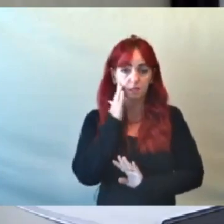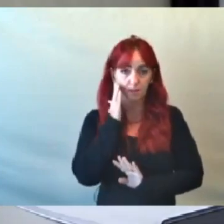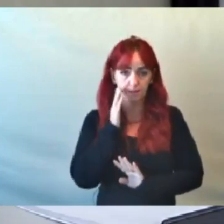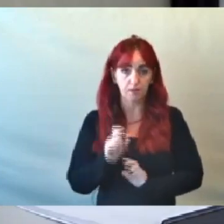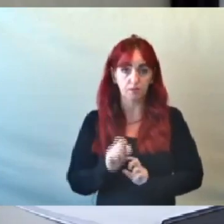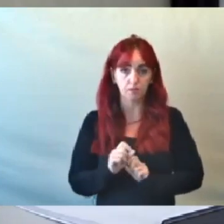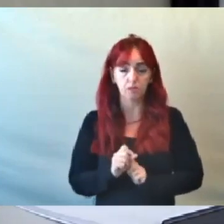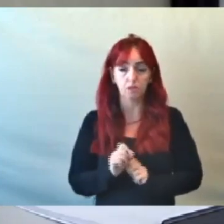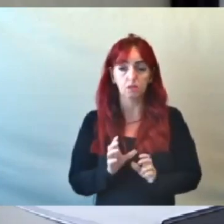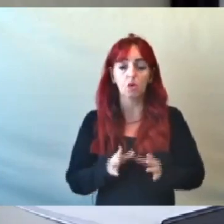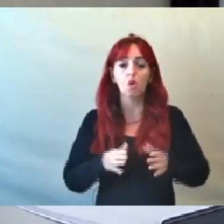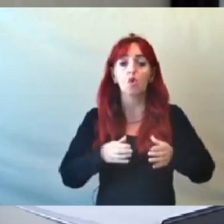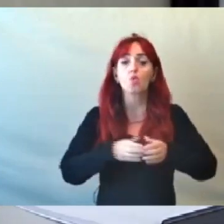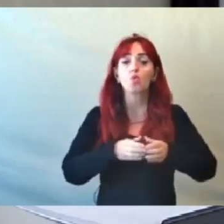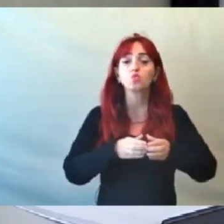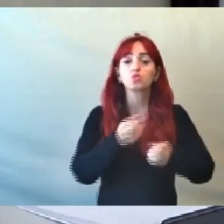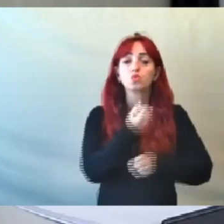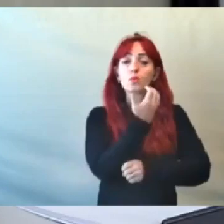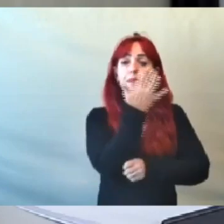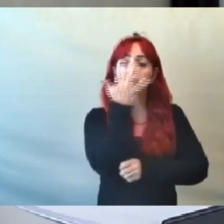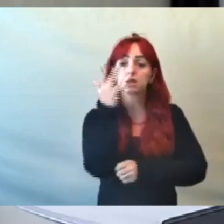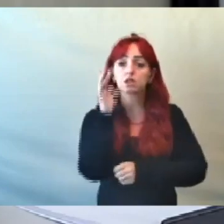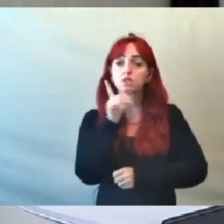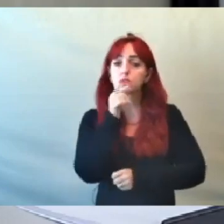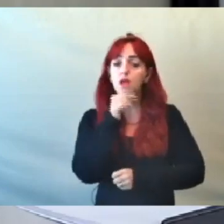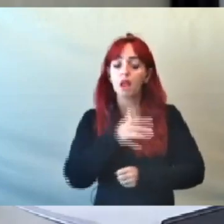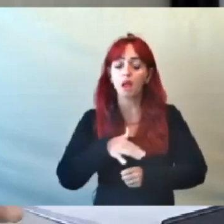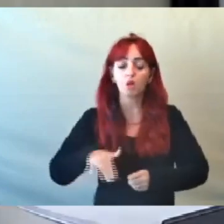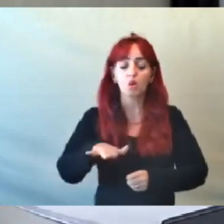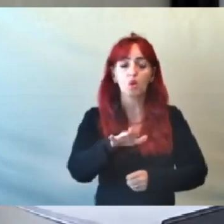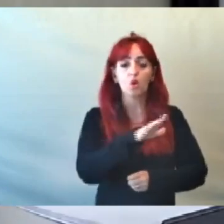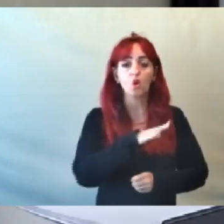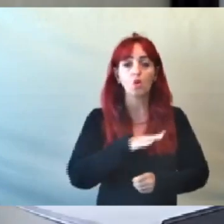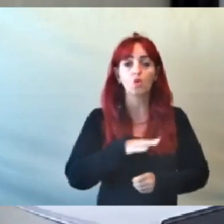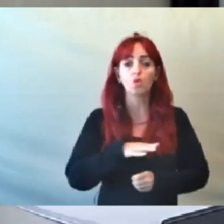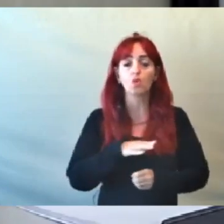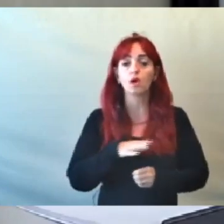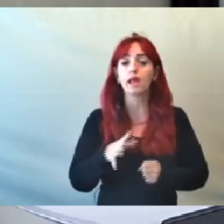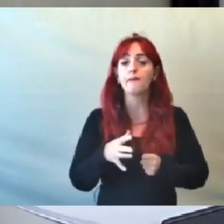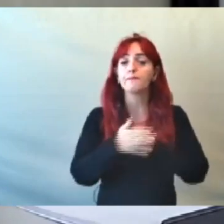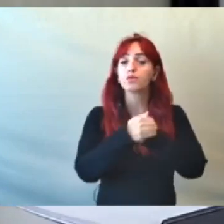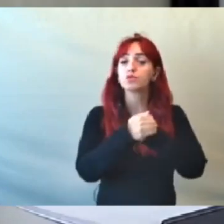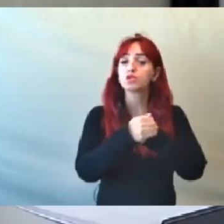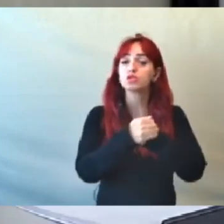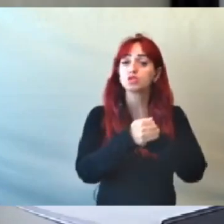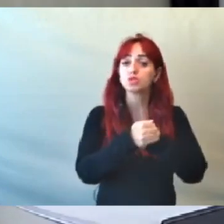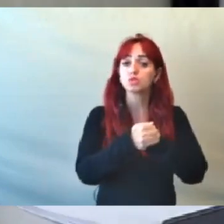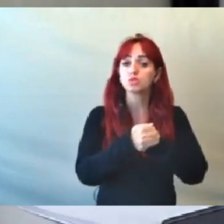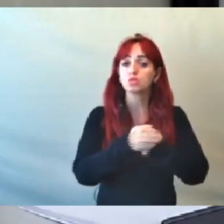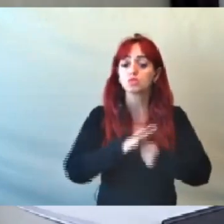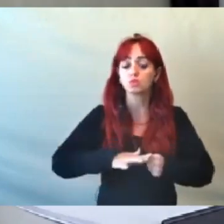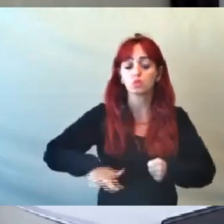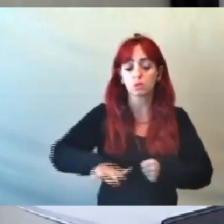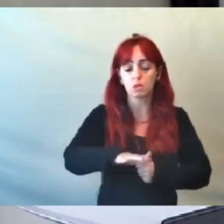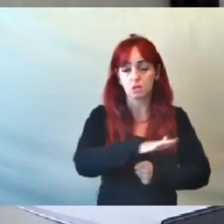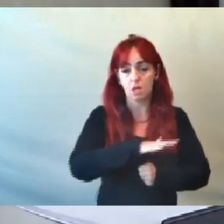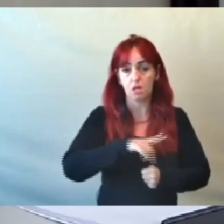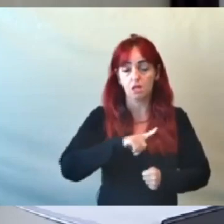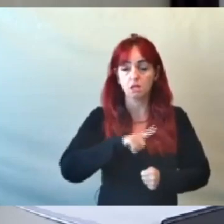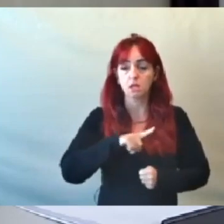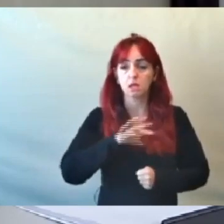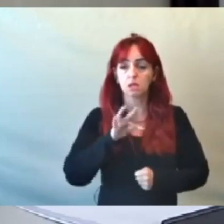é protegido por tombamento em todas as esferas. Então, a gente tem tombamento na esfera